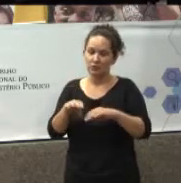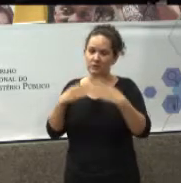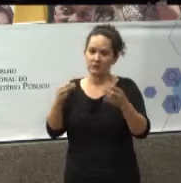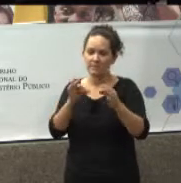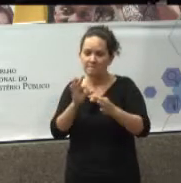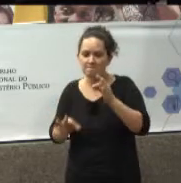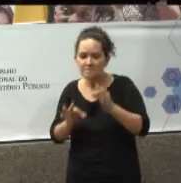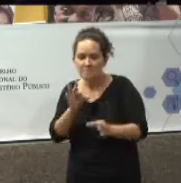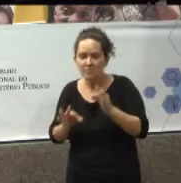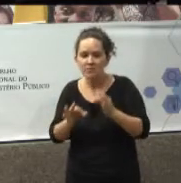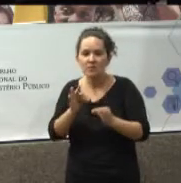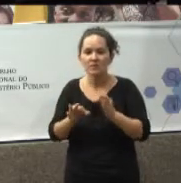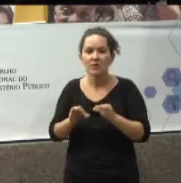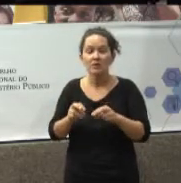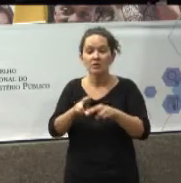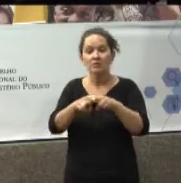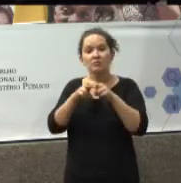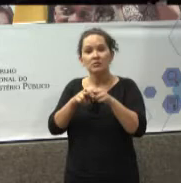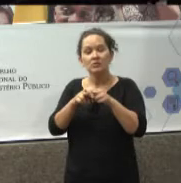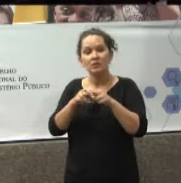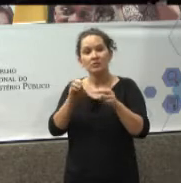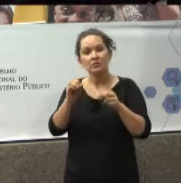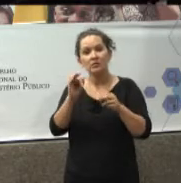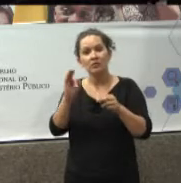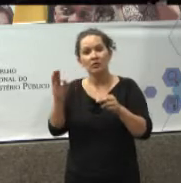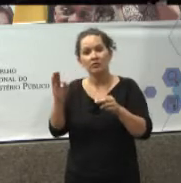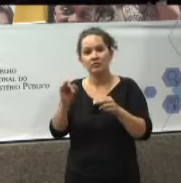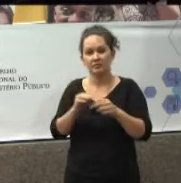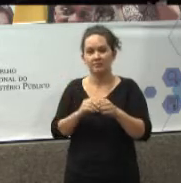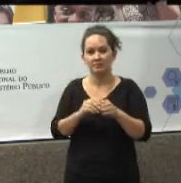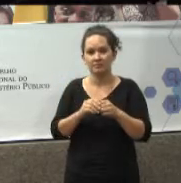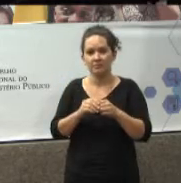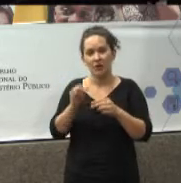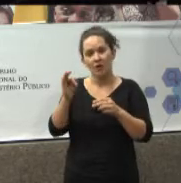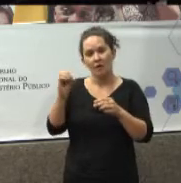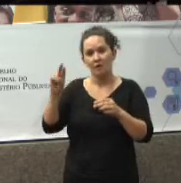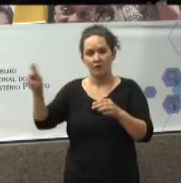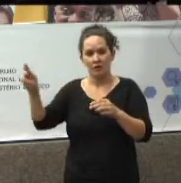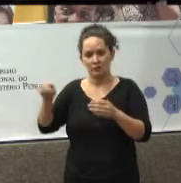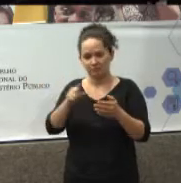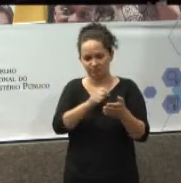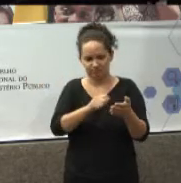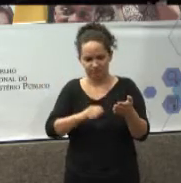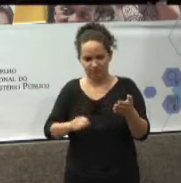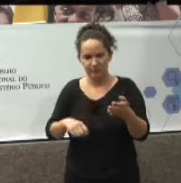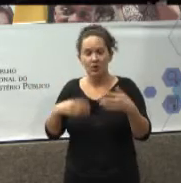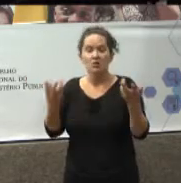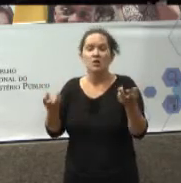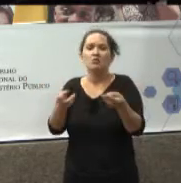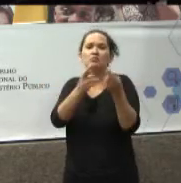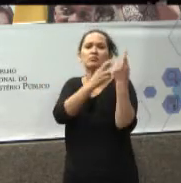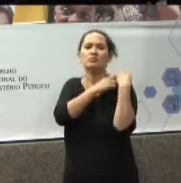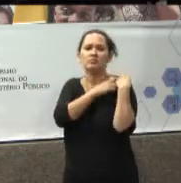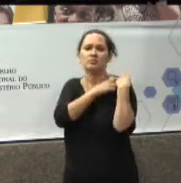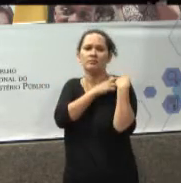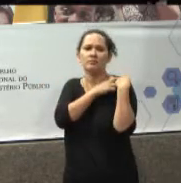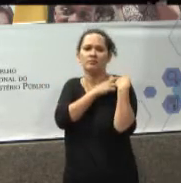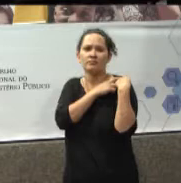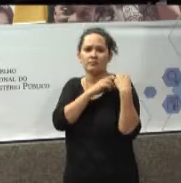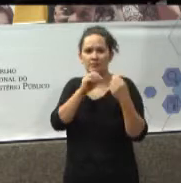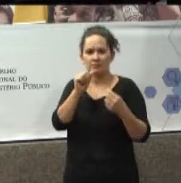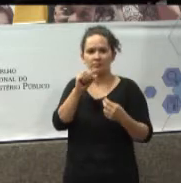judicializa por causa do off label aquela prescrição fora da bula e de quem é a responsabilidade segundo a